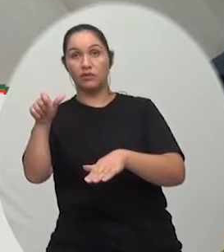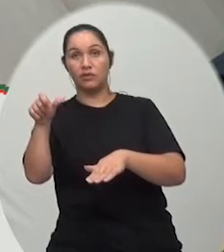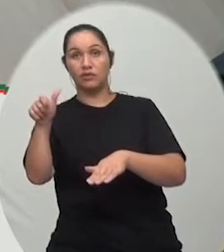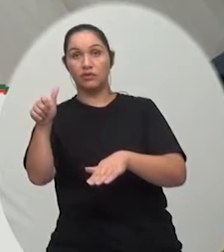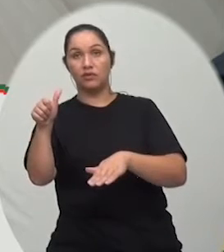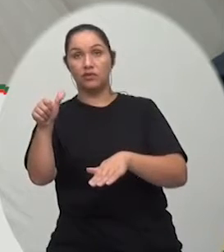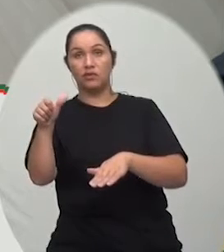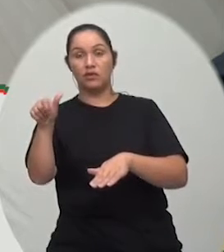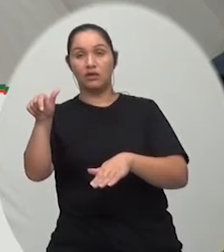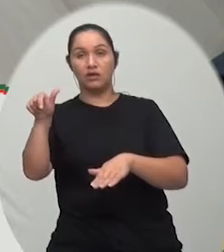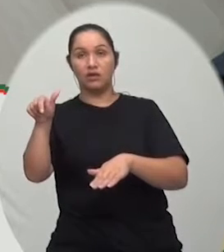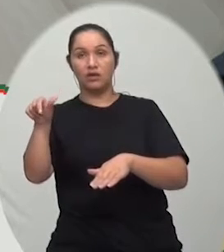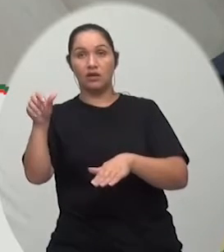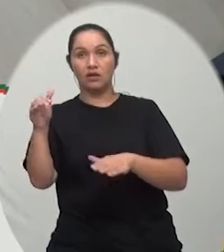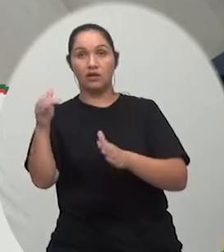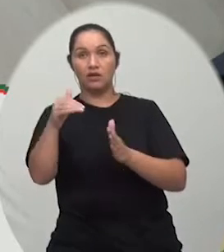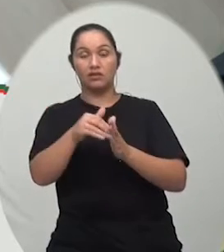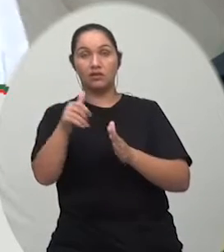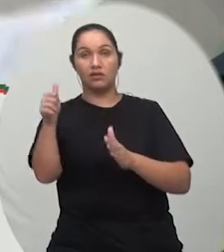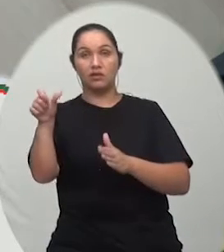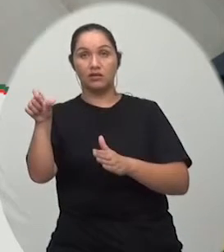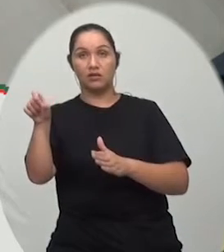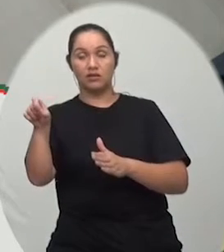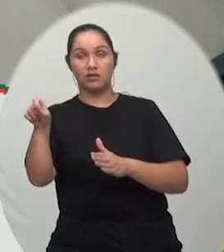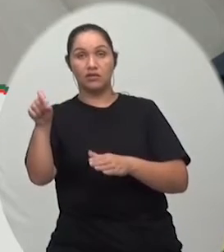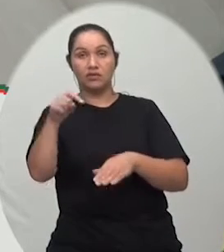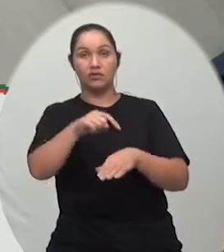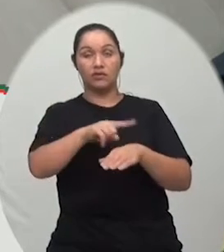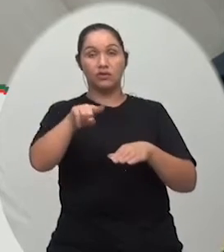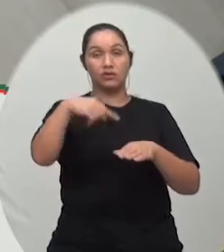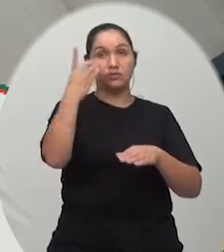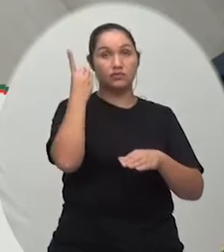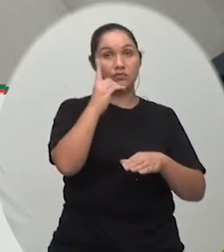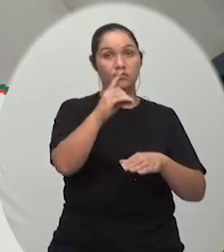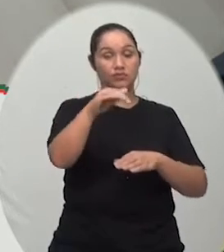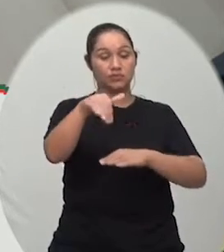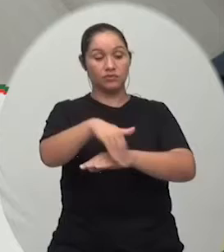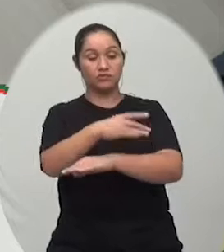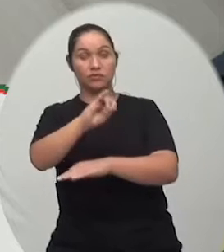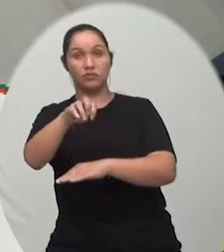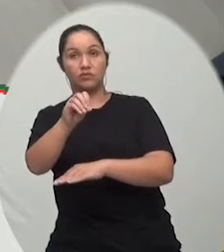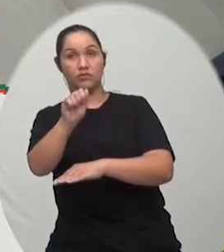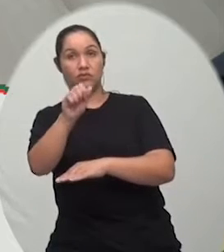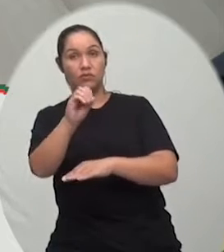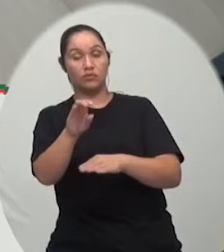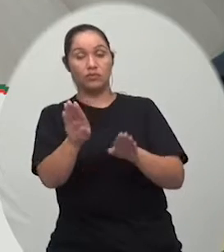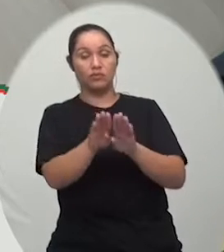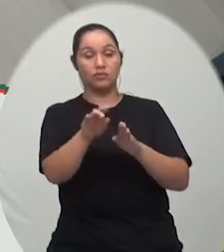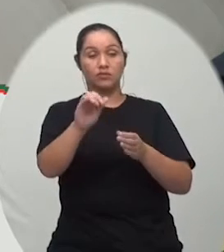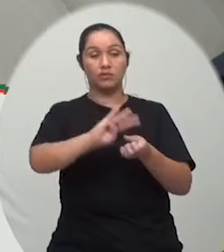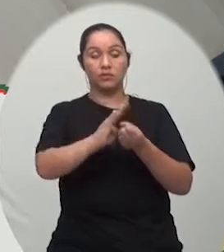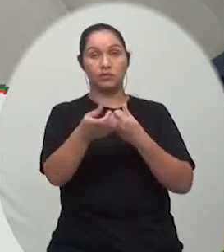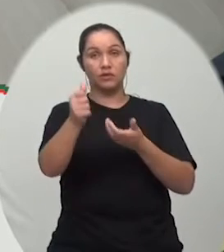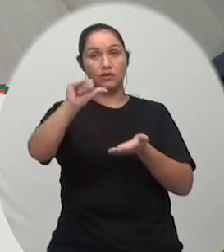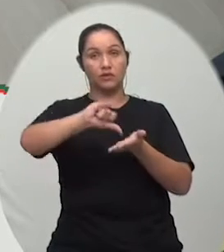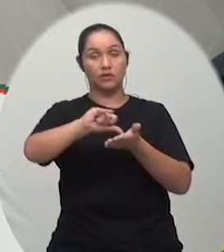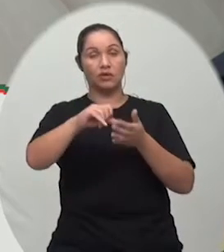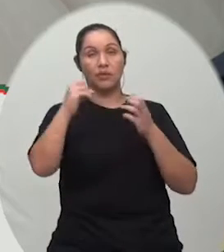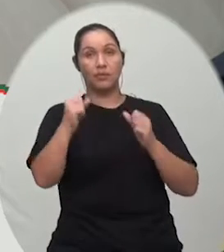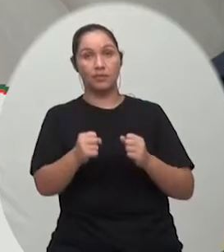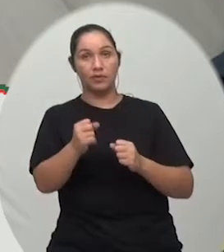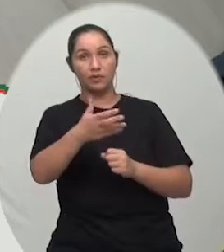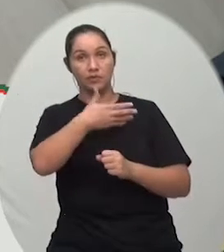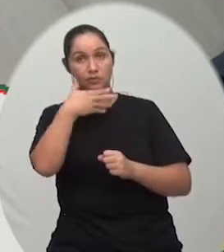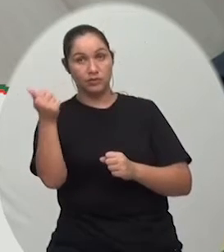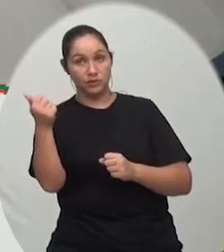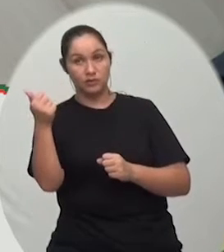dia seguinte, localizados na rua João Siquinel e Ercílio Luz, bairro Centro. Existe possibilidade de estudo para melhoria